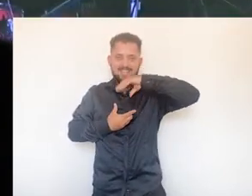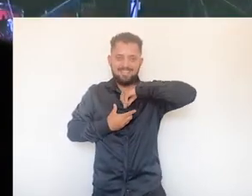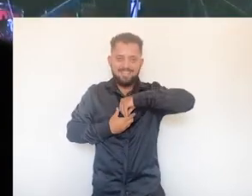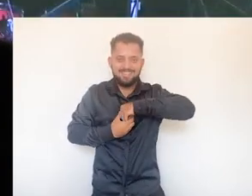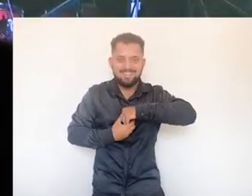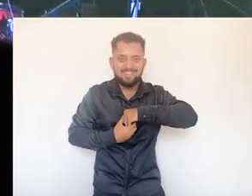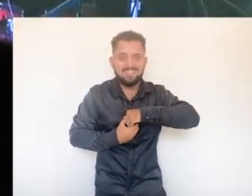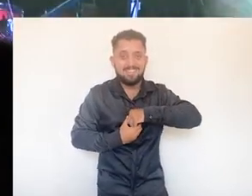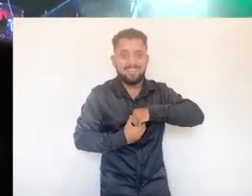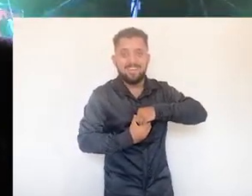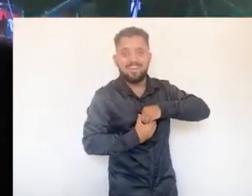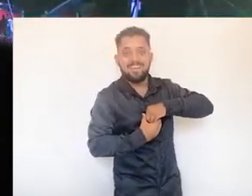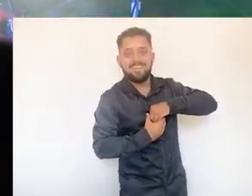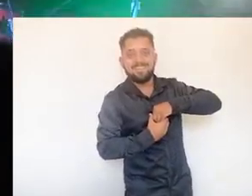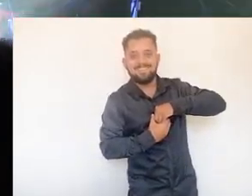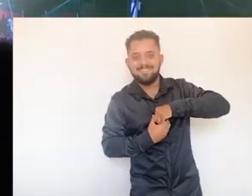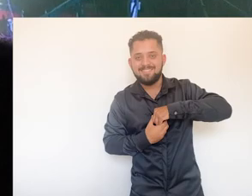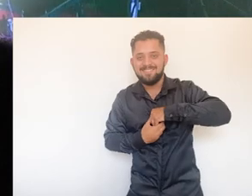atravessa.